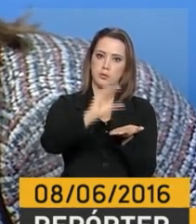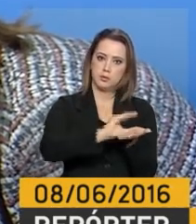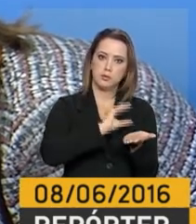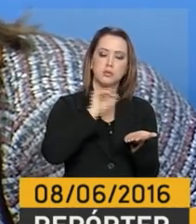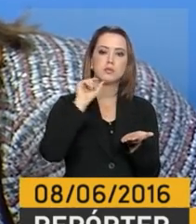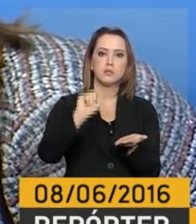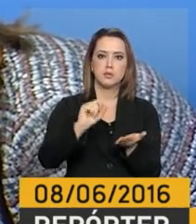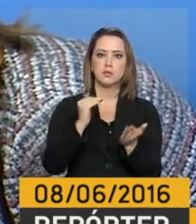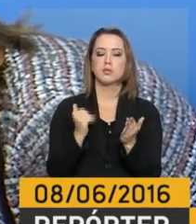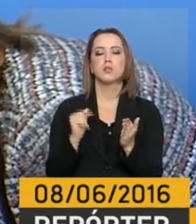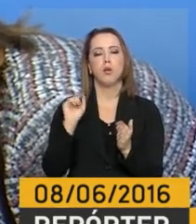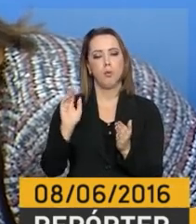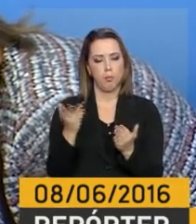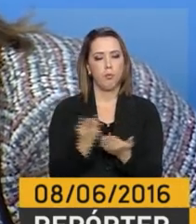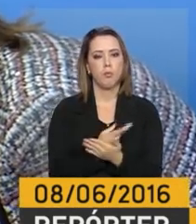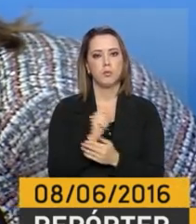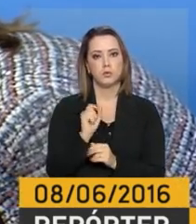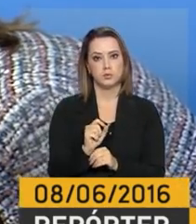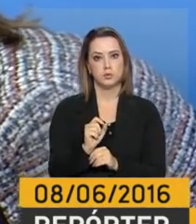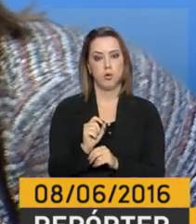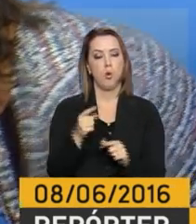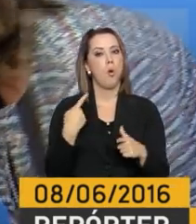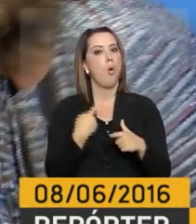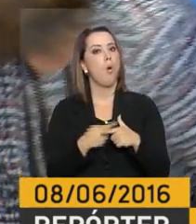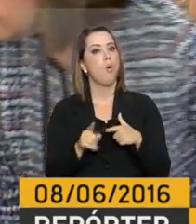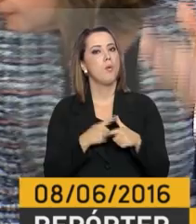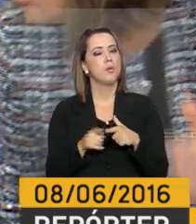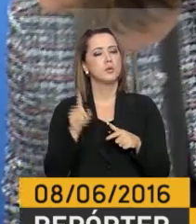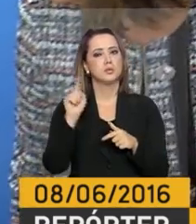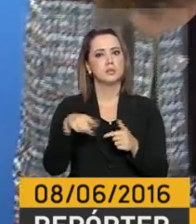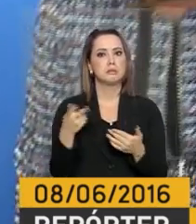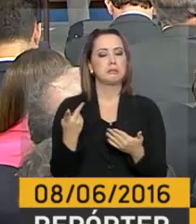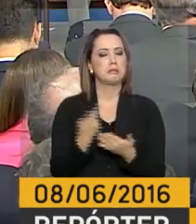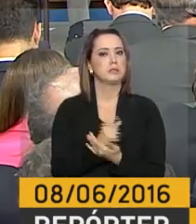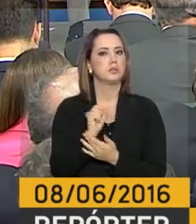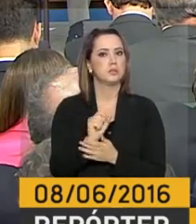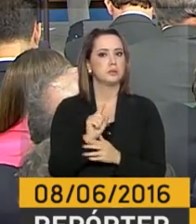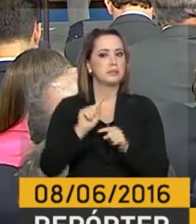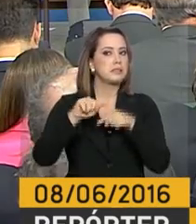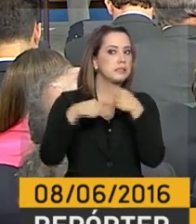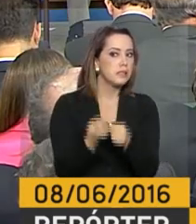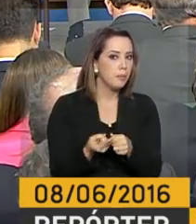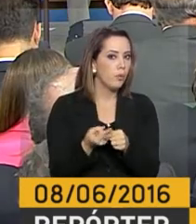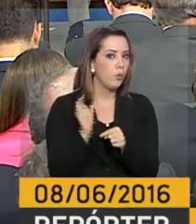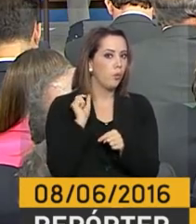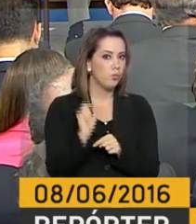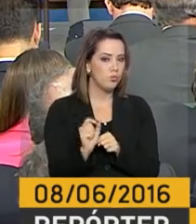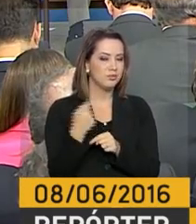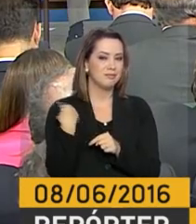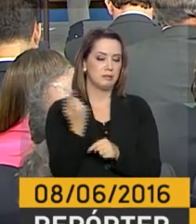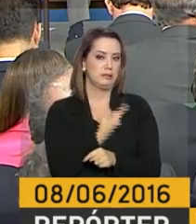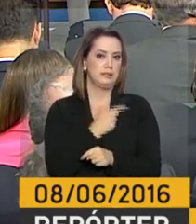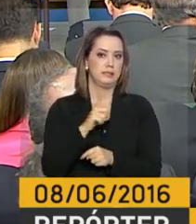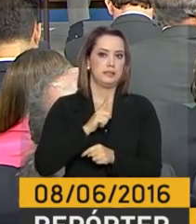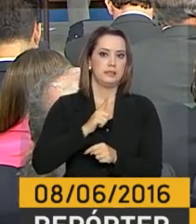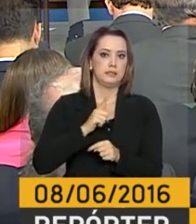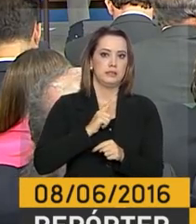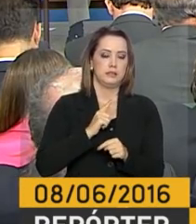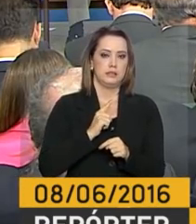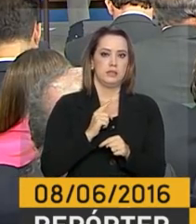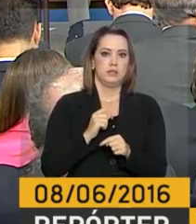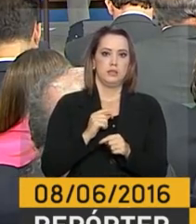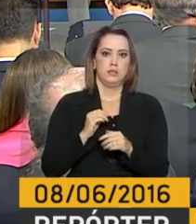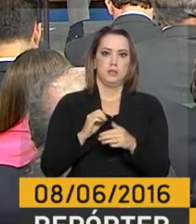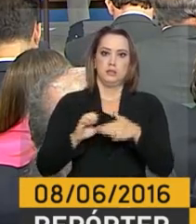esse período o o problema é que no período seguinte nós tivemos uma queda da